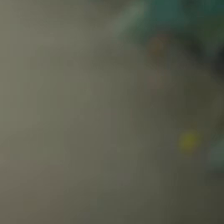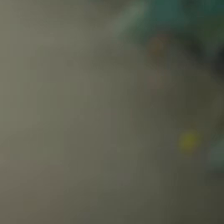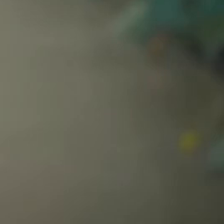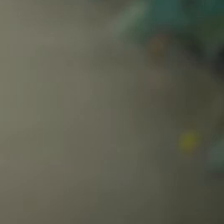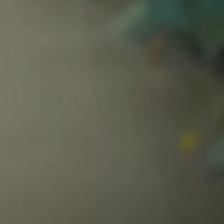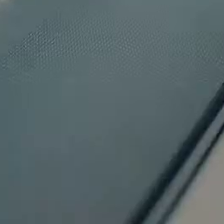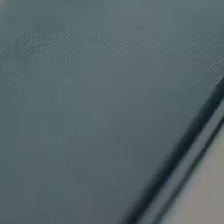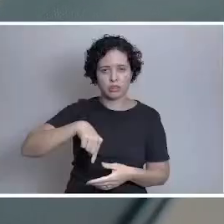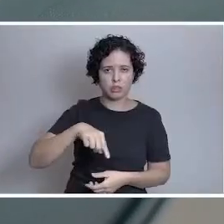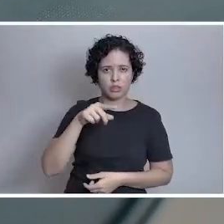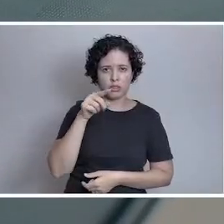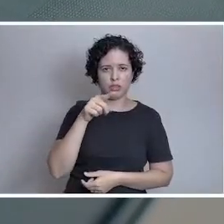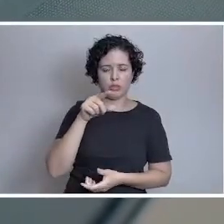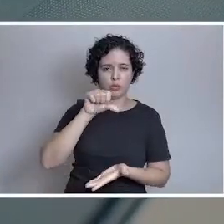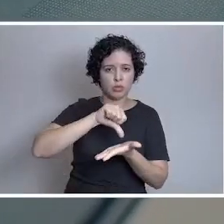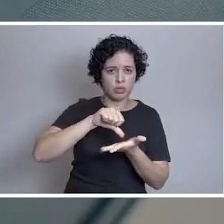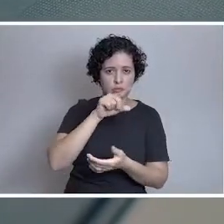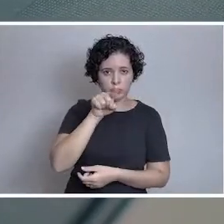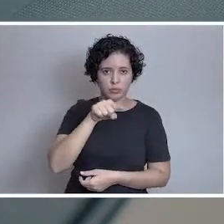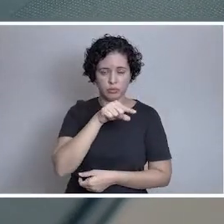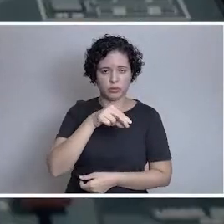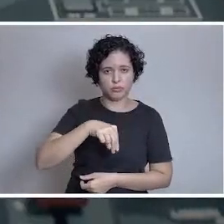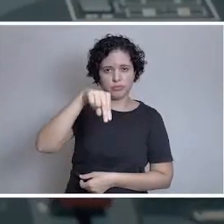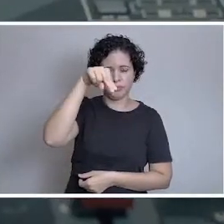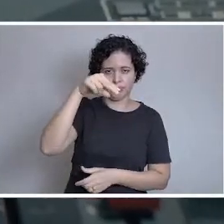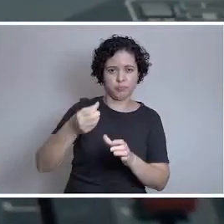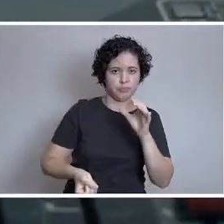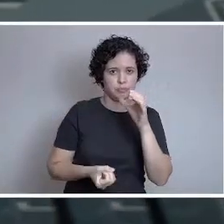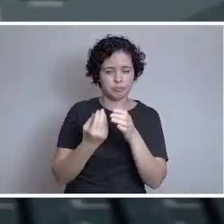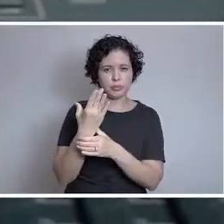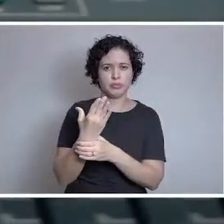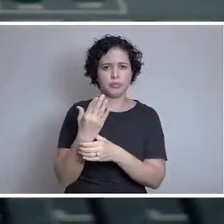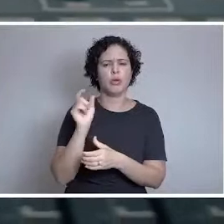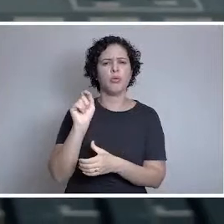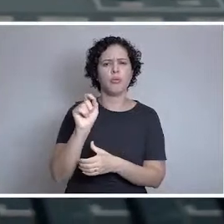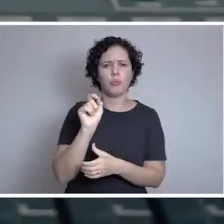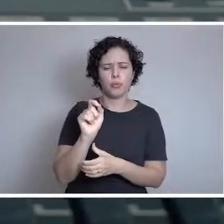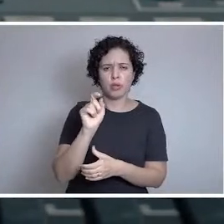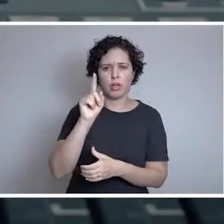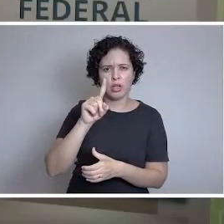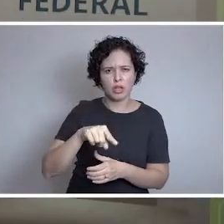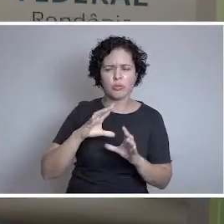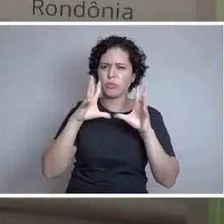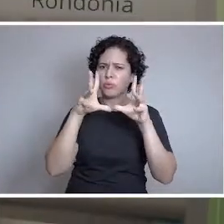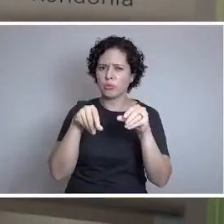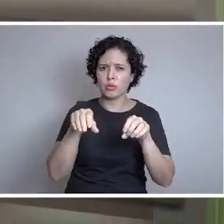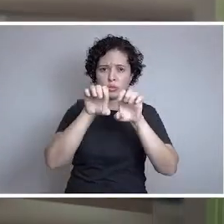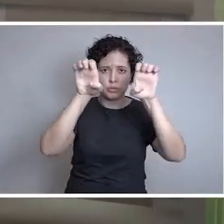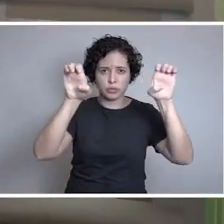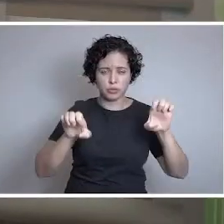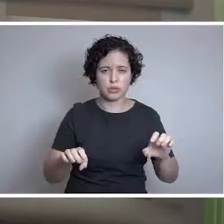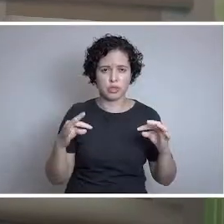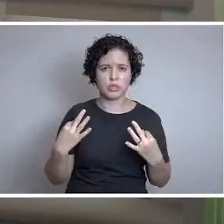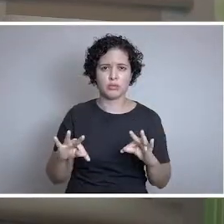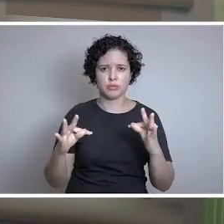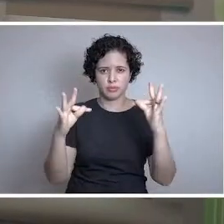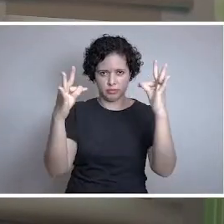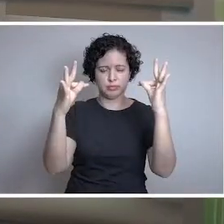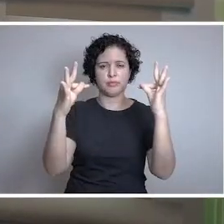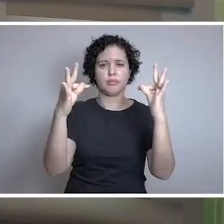Do Covid-19. Quando o Campo Zona Norte nasceu, ele veio com toda